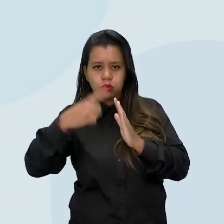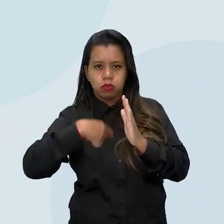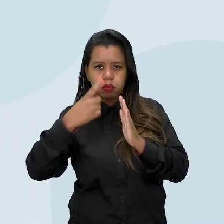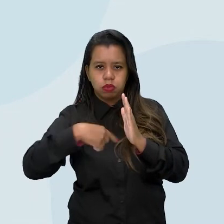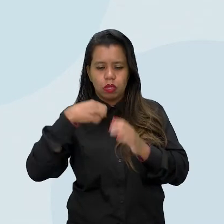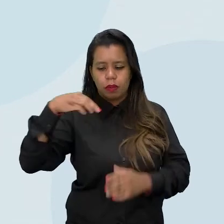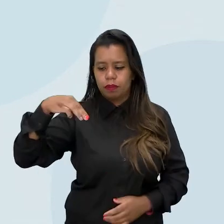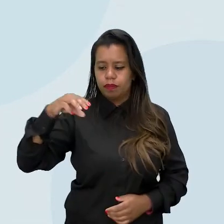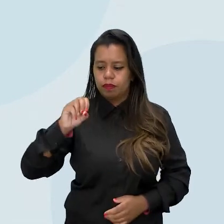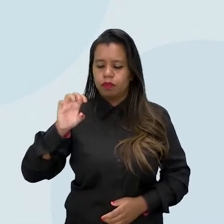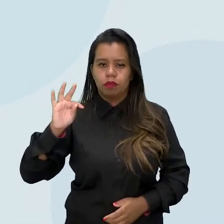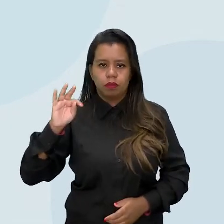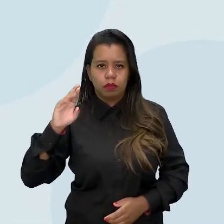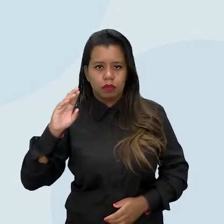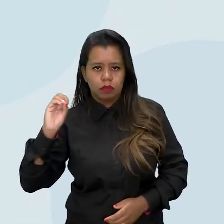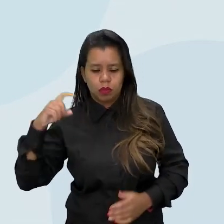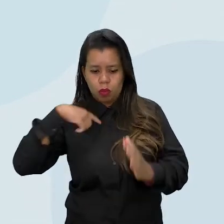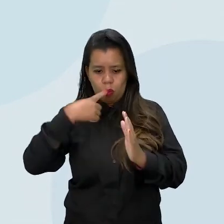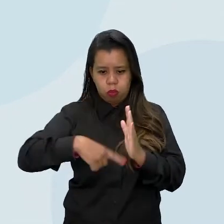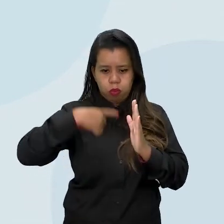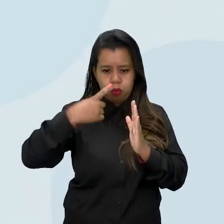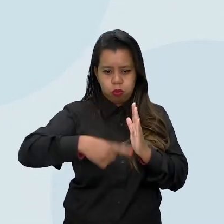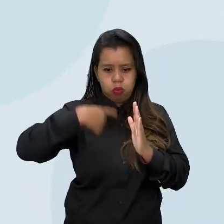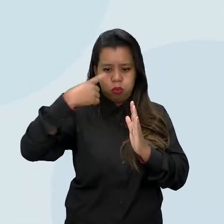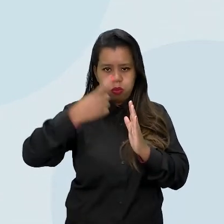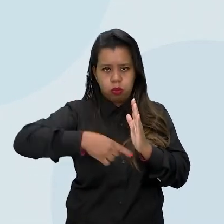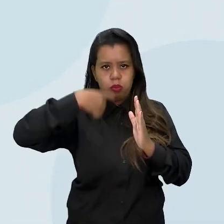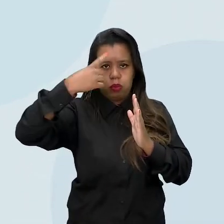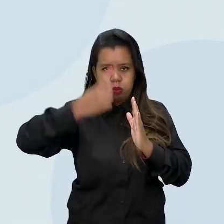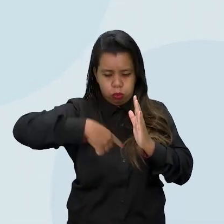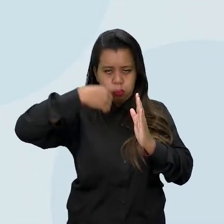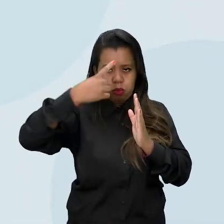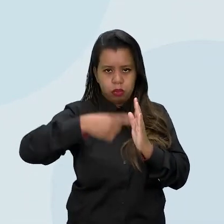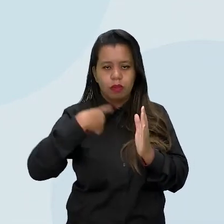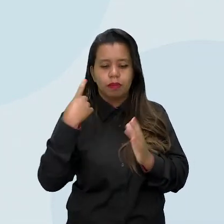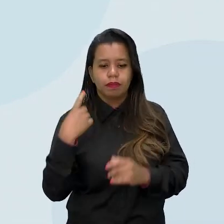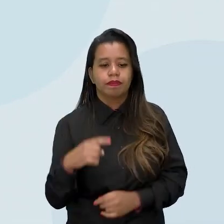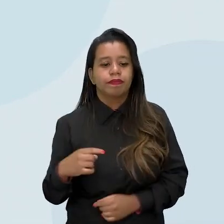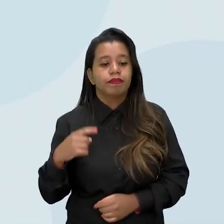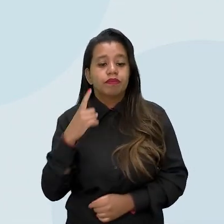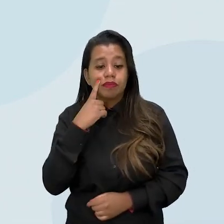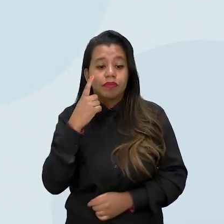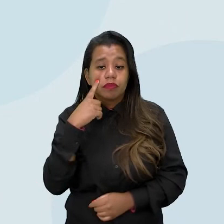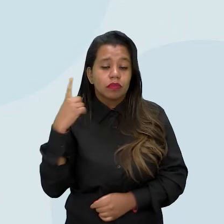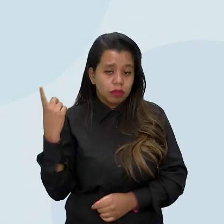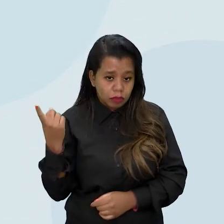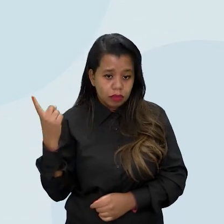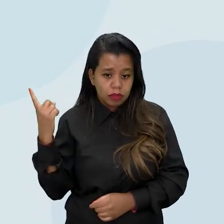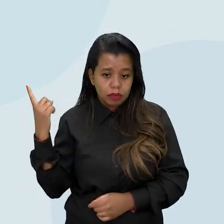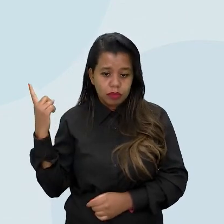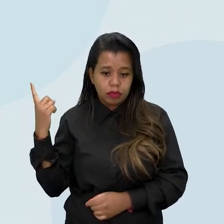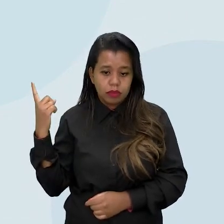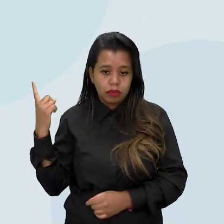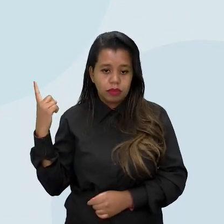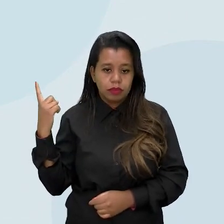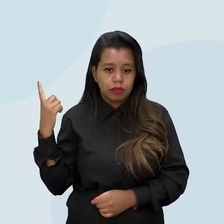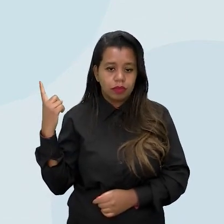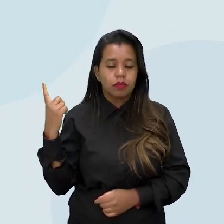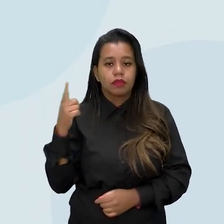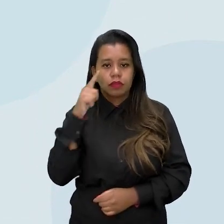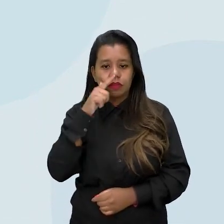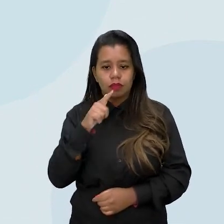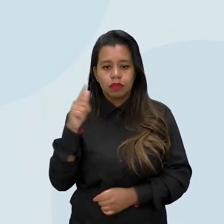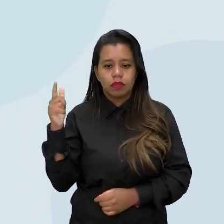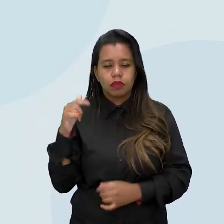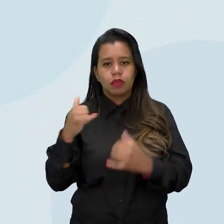parte dessa energia vai ser ineficiente, vai ser desperdiçada, mas o tipo que você precisa é o que você vai chamar de